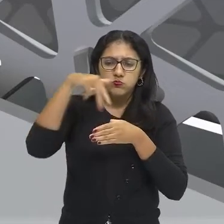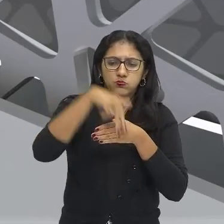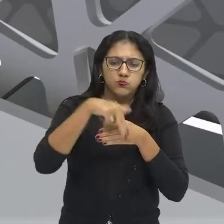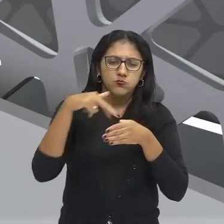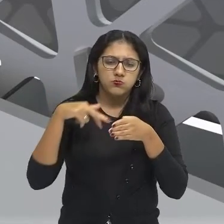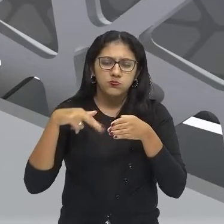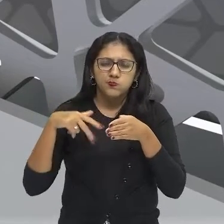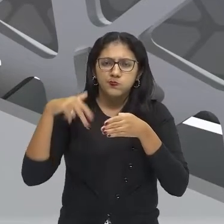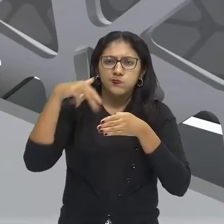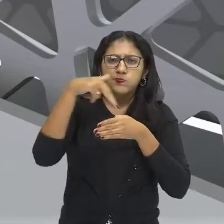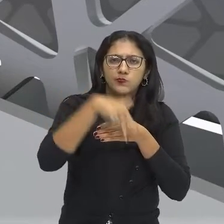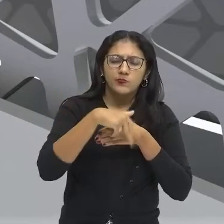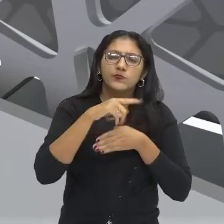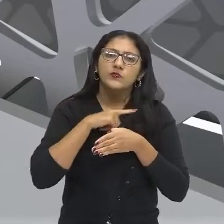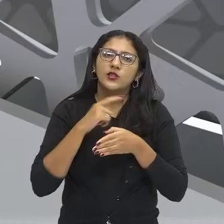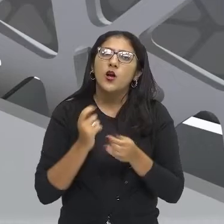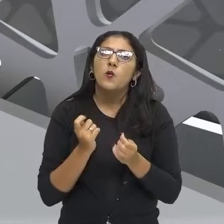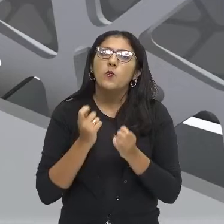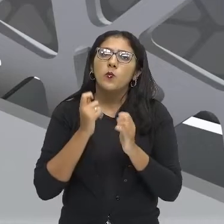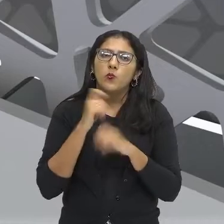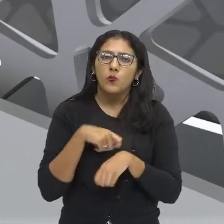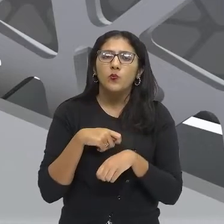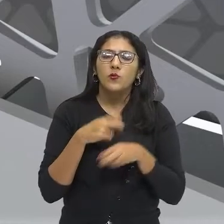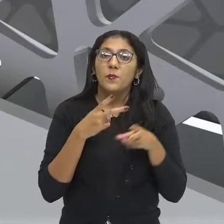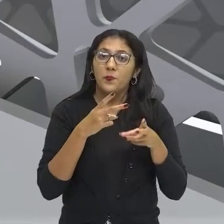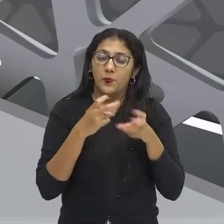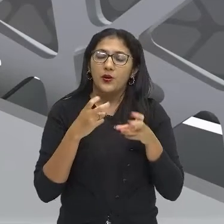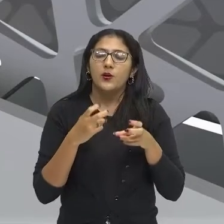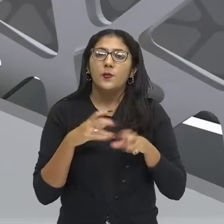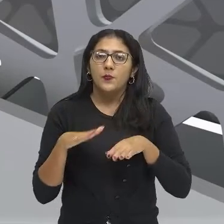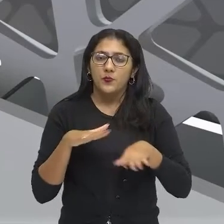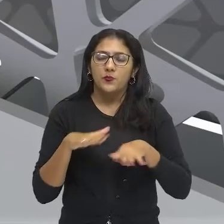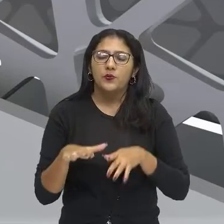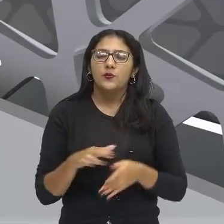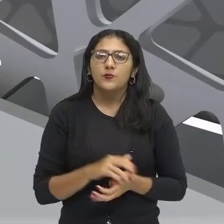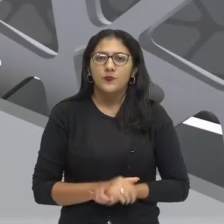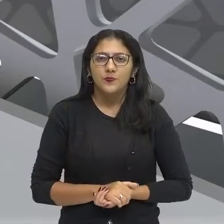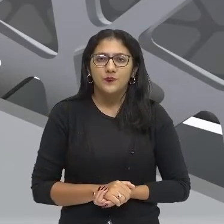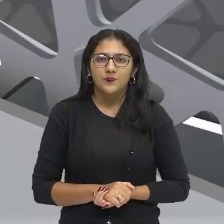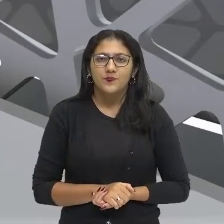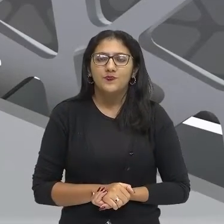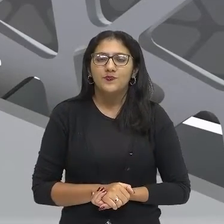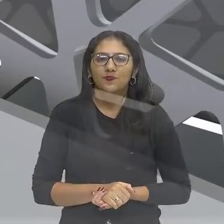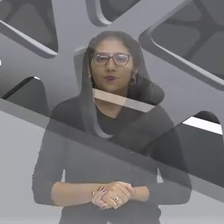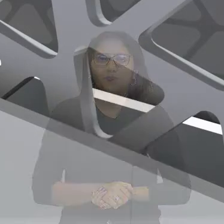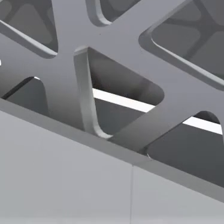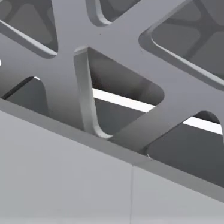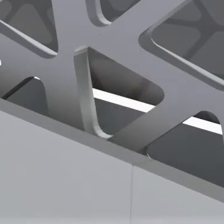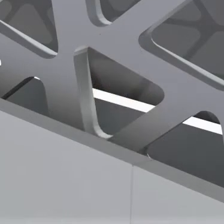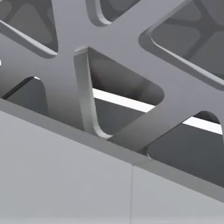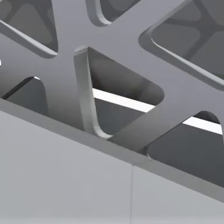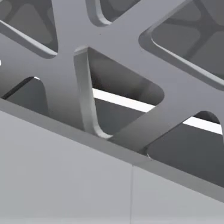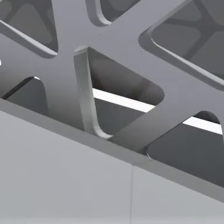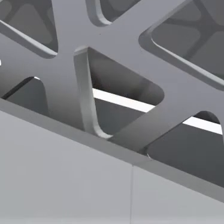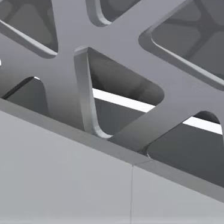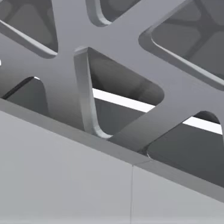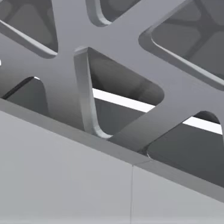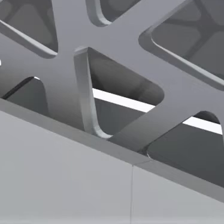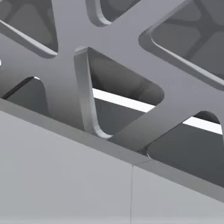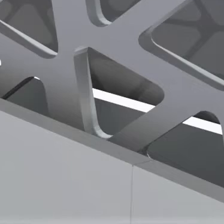corrida. Você precisa ter essa noção de compasso, por exemplo, 3 tempos até soltar, né? O